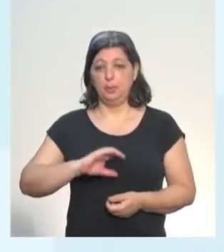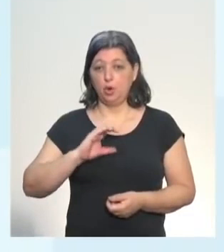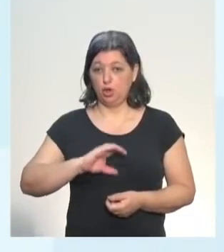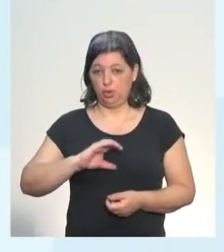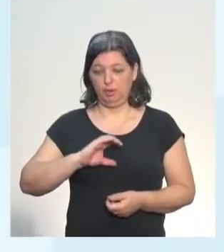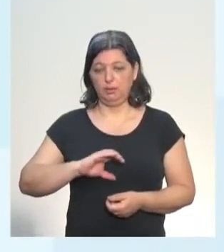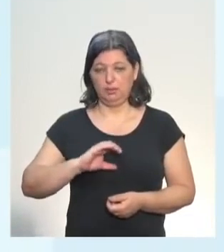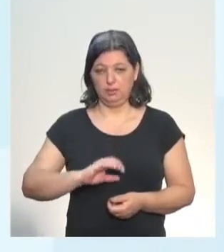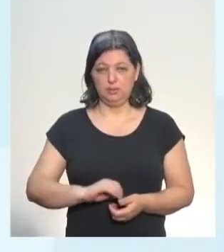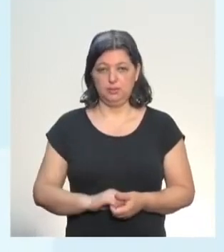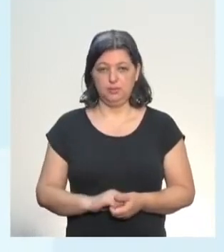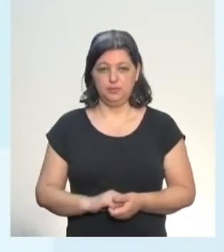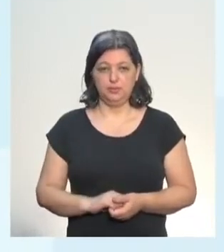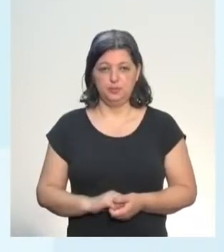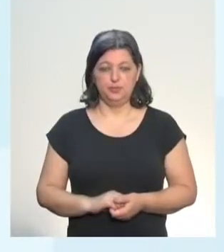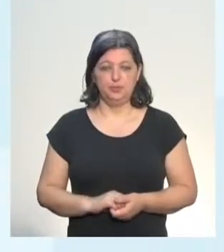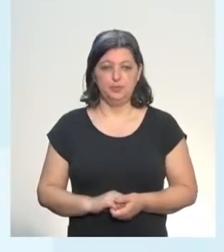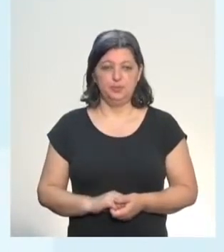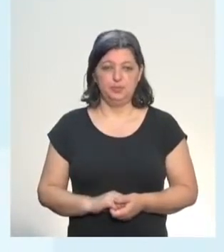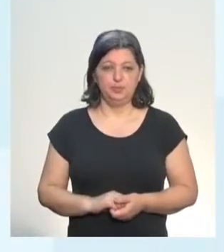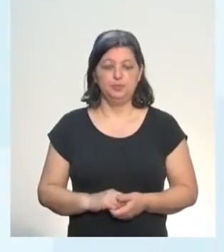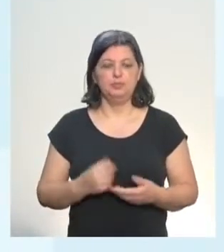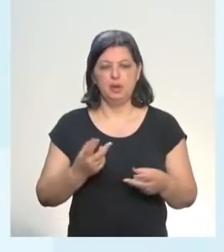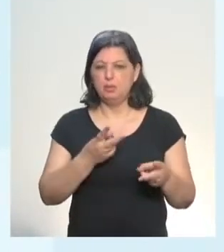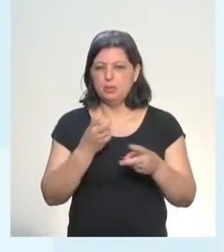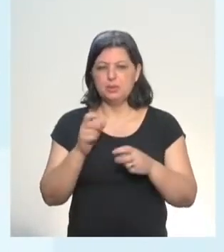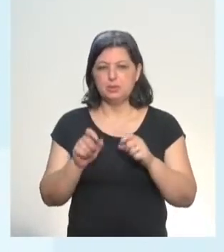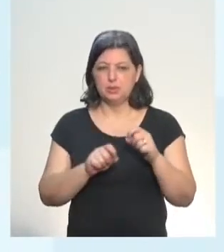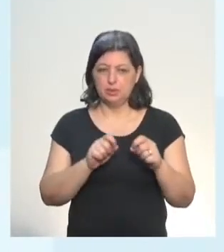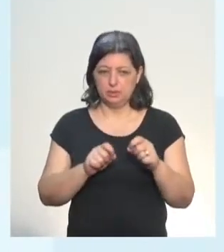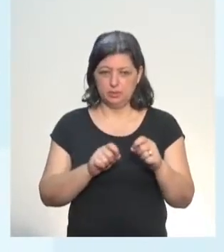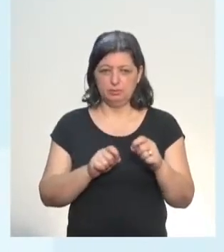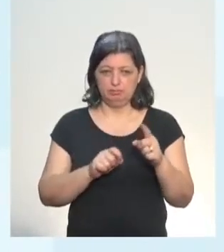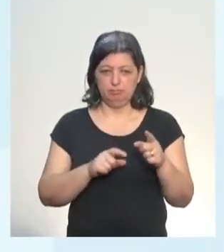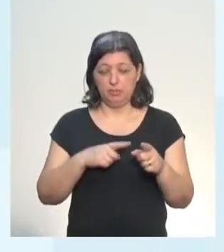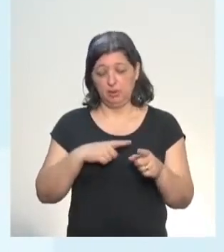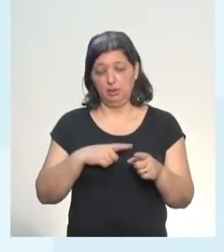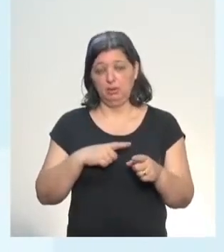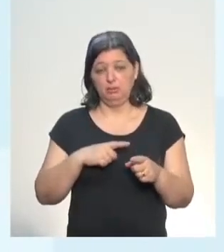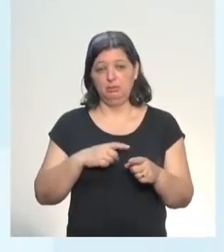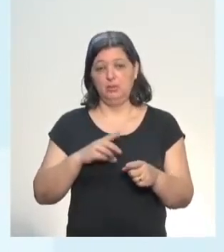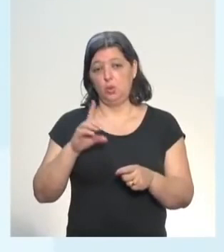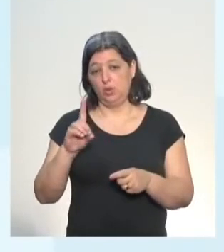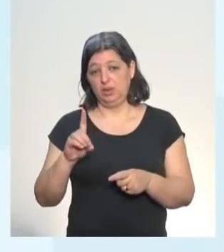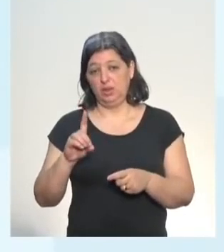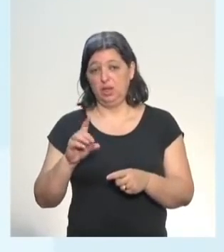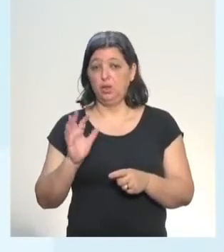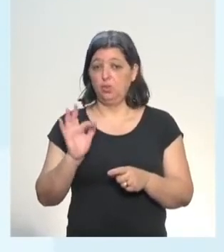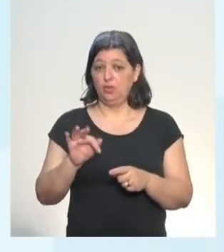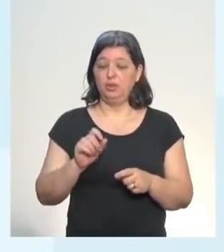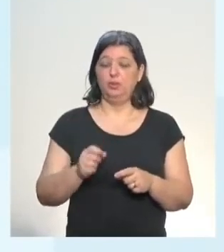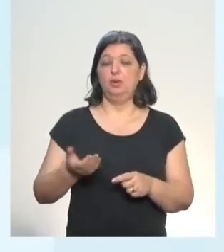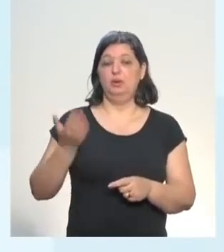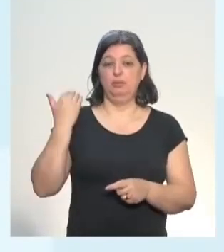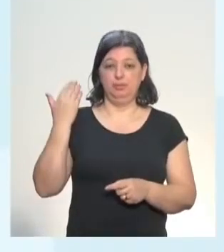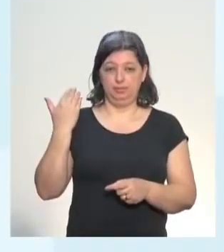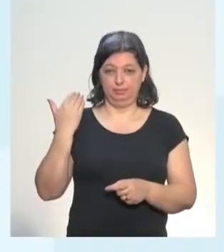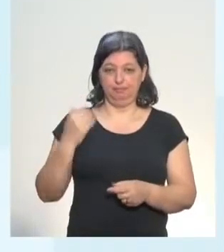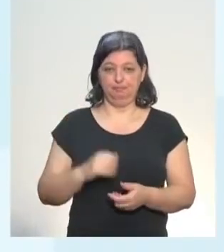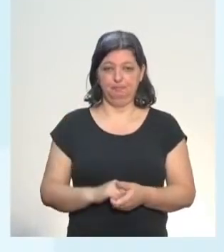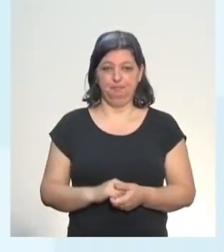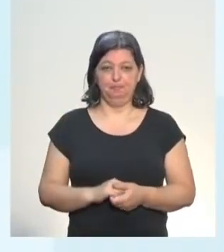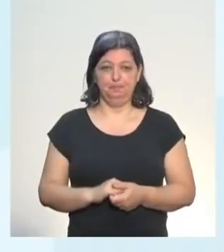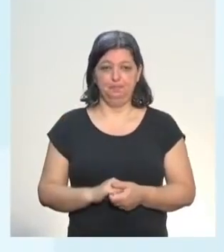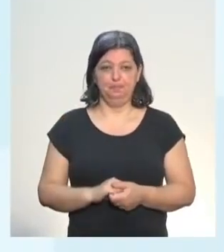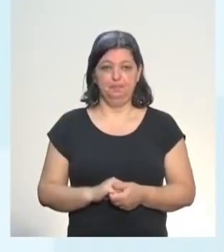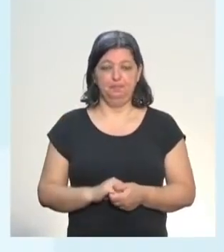tá ótimo. Bom, mas vocês perceberam que worked está no passado, tem o ED no final, e created também tem ED no final, né?